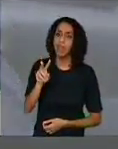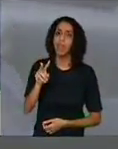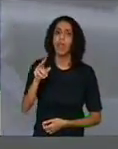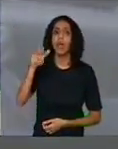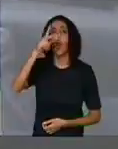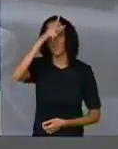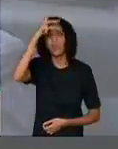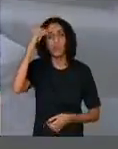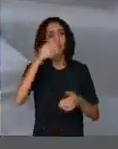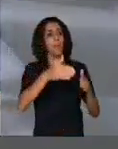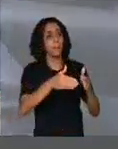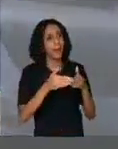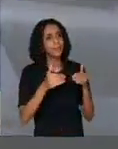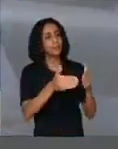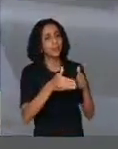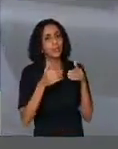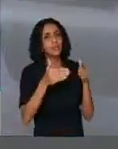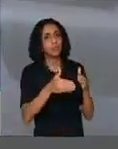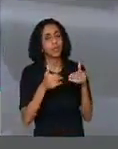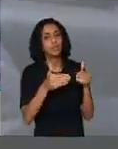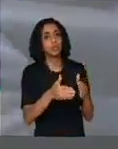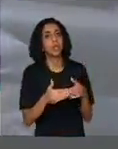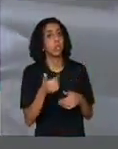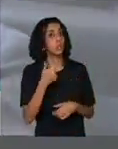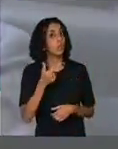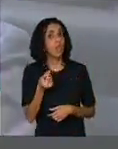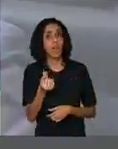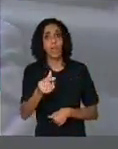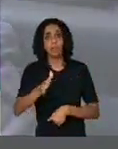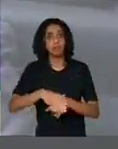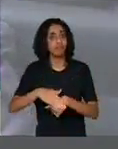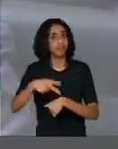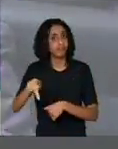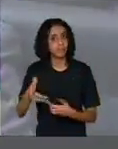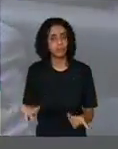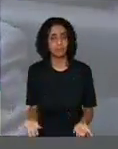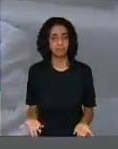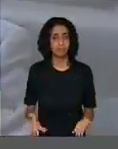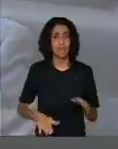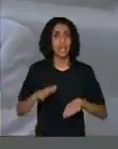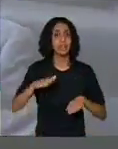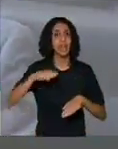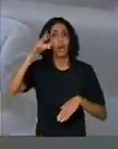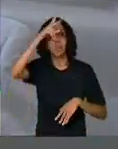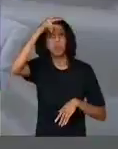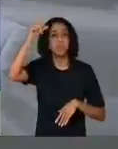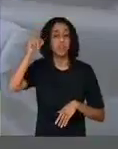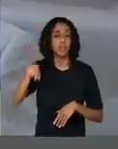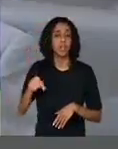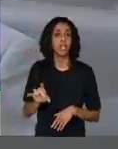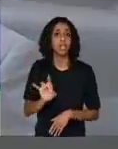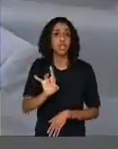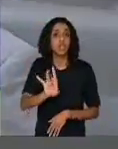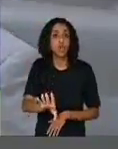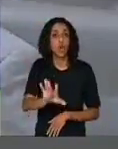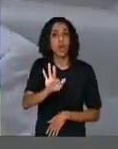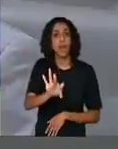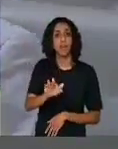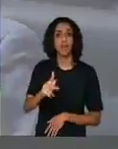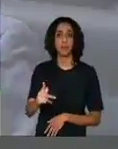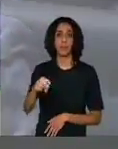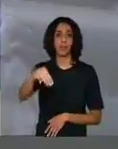mendigando recursos, sem recursos próprios, muitas prefeituras vivendo unicamente do